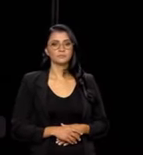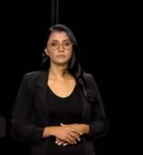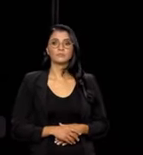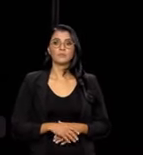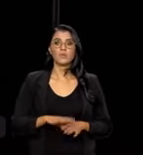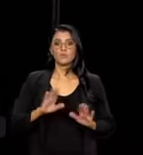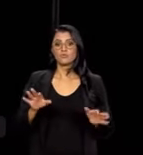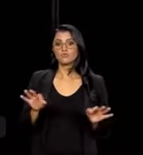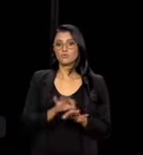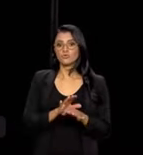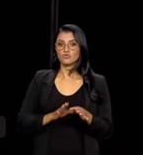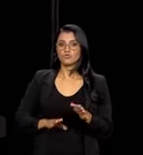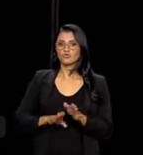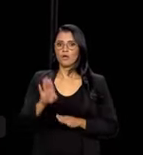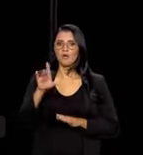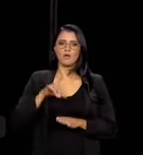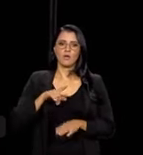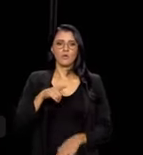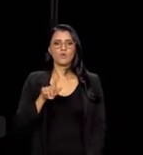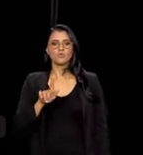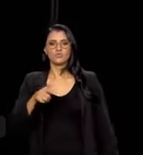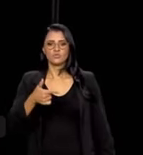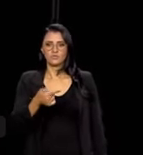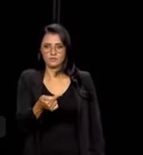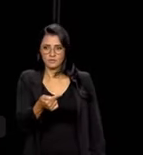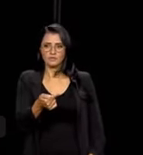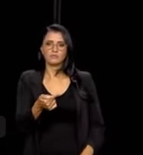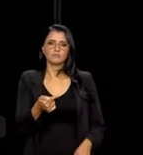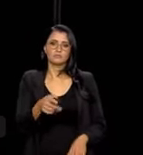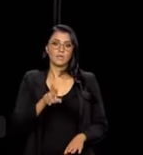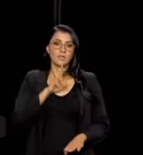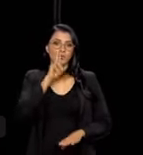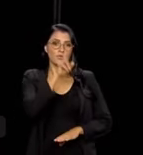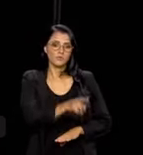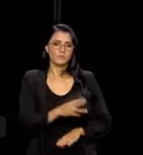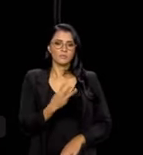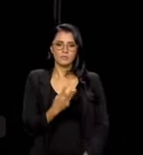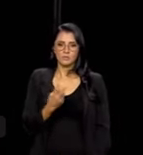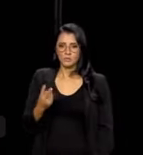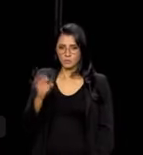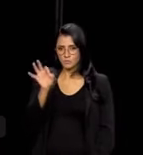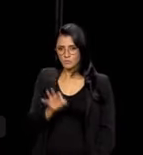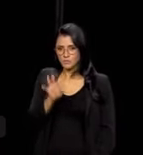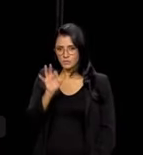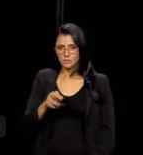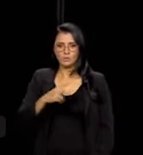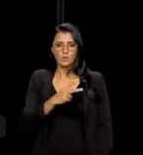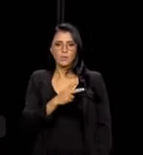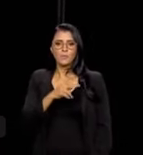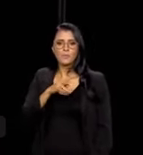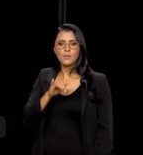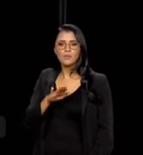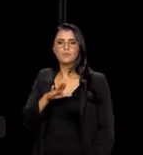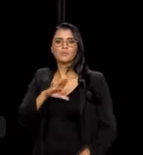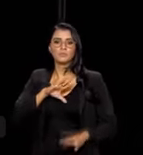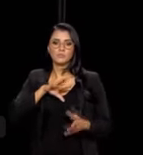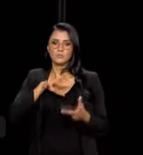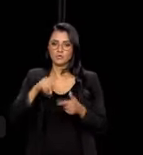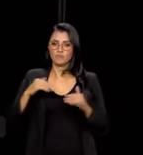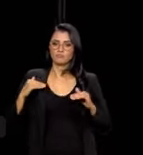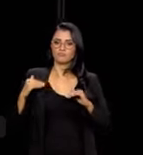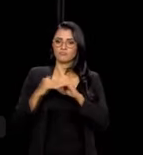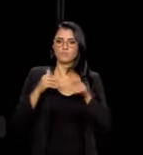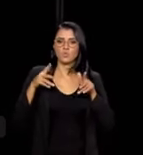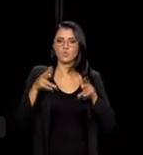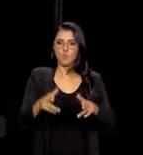ultrapassamos o G7. Respondemos por 32% do PIB mundial em paridade